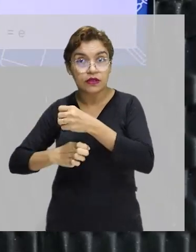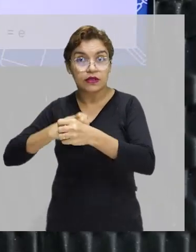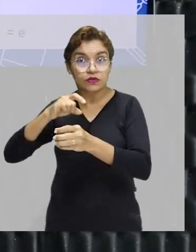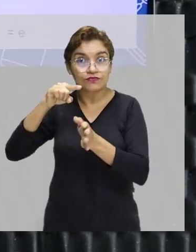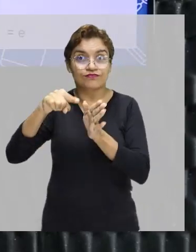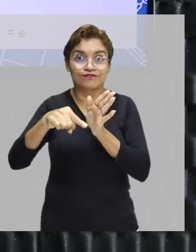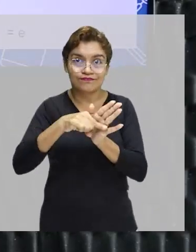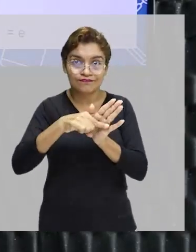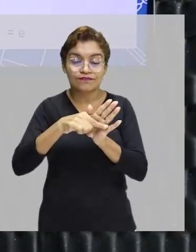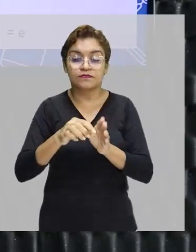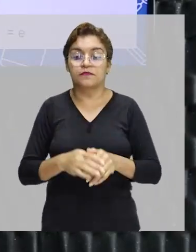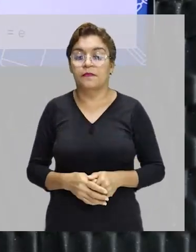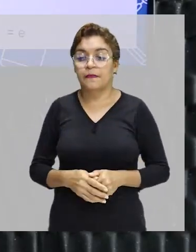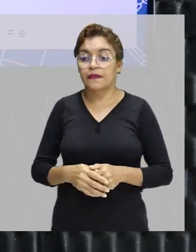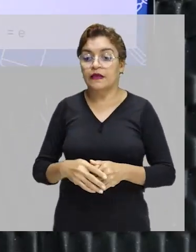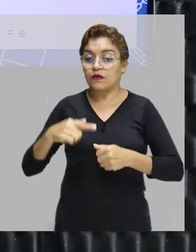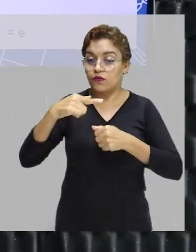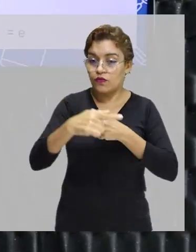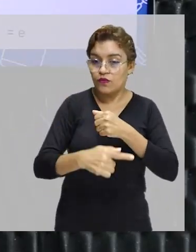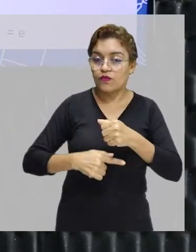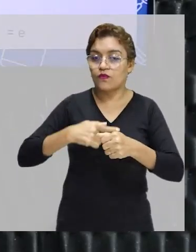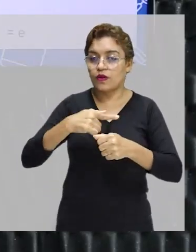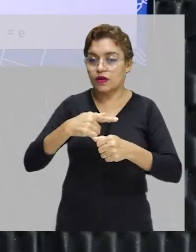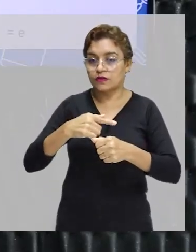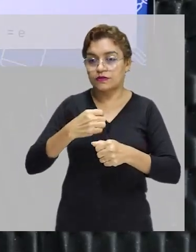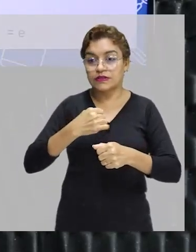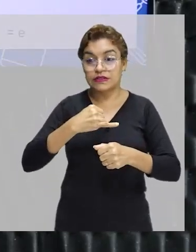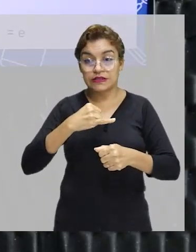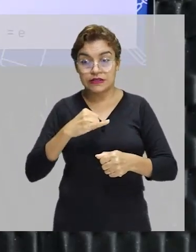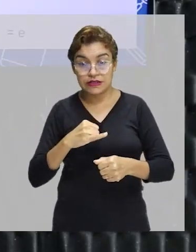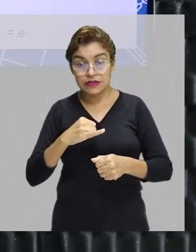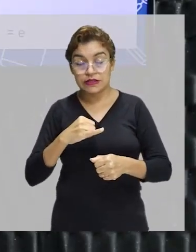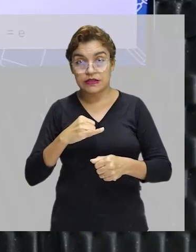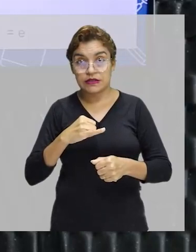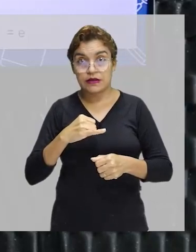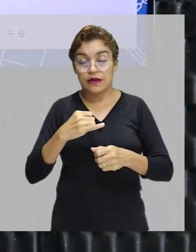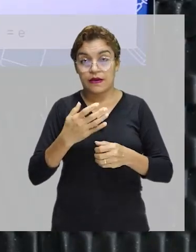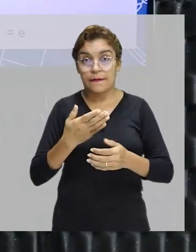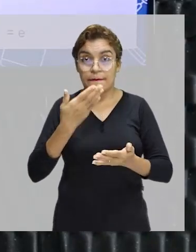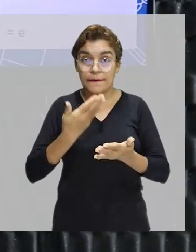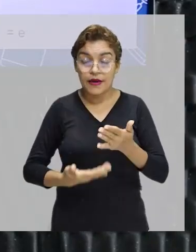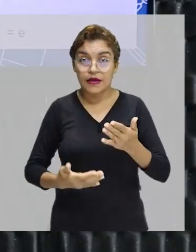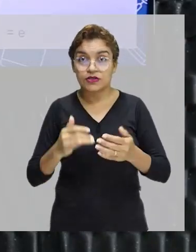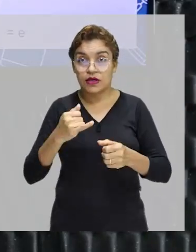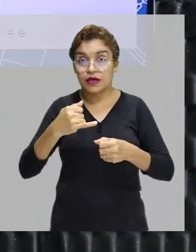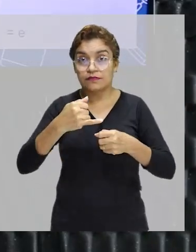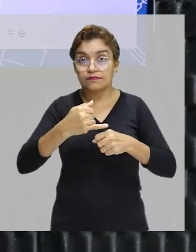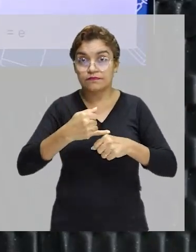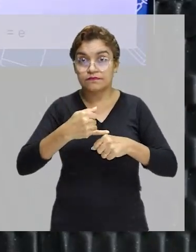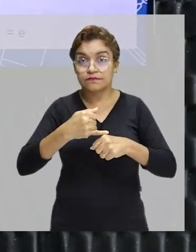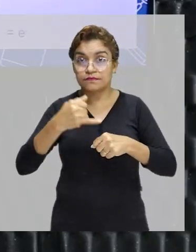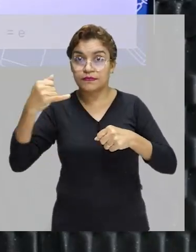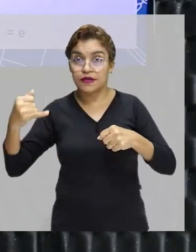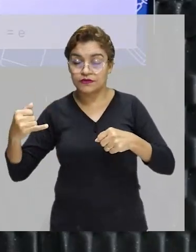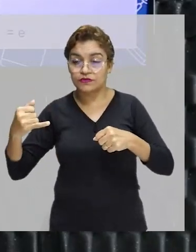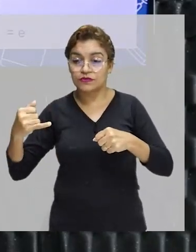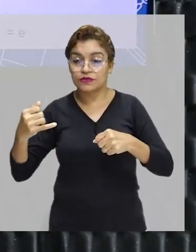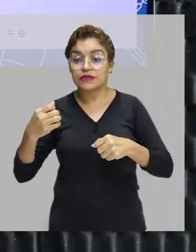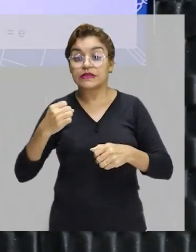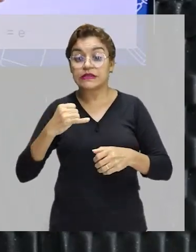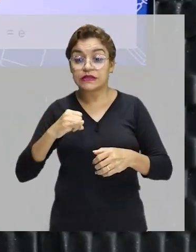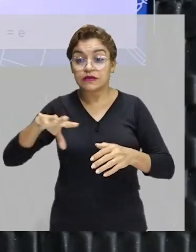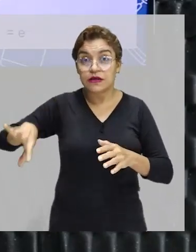beleza? Um átomo, quando perde elétrons, ele vai se tornar um cátion, e quando esse átomo